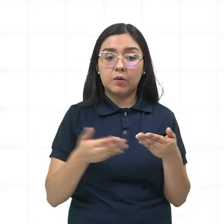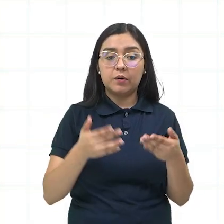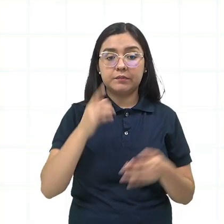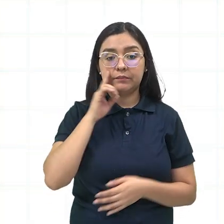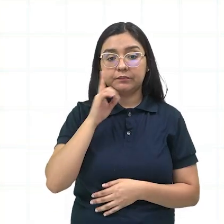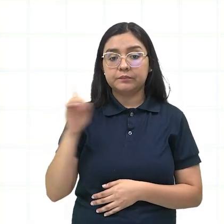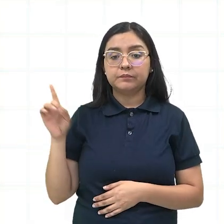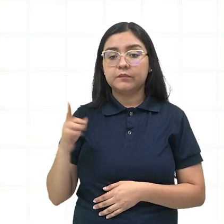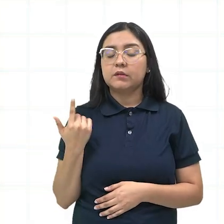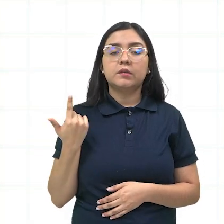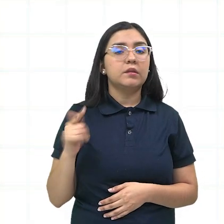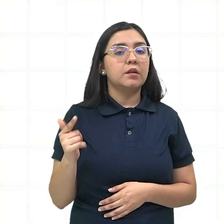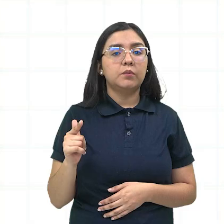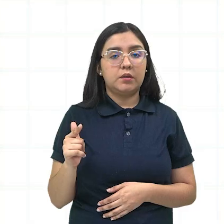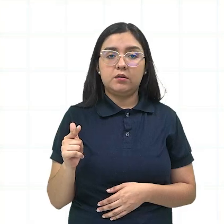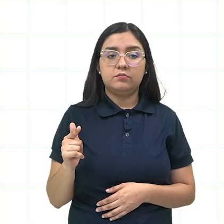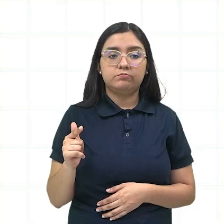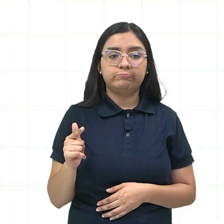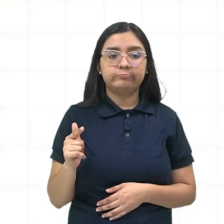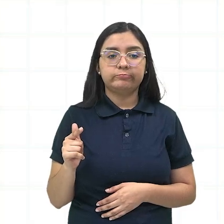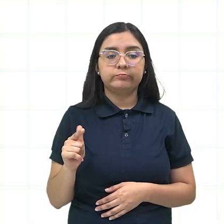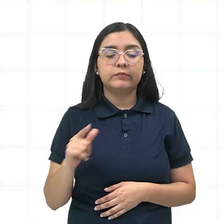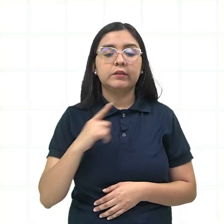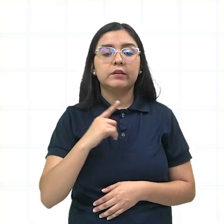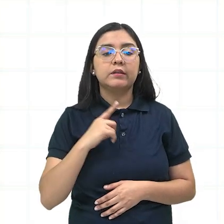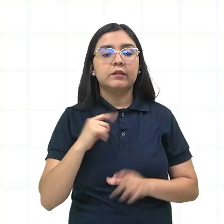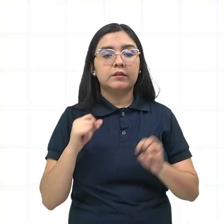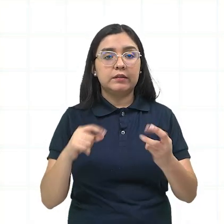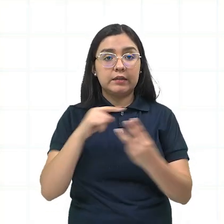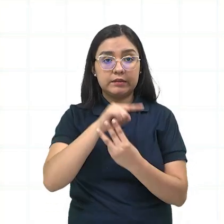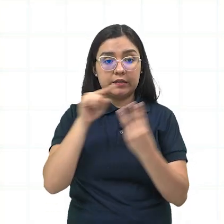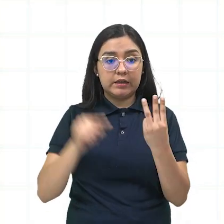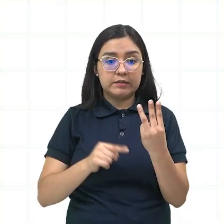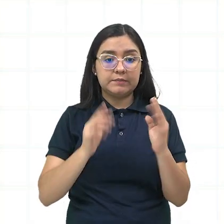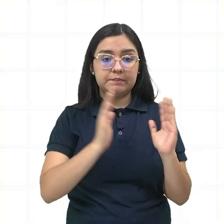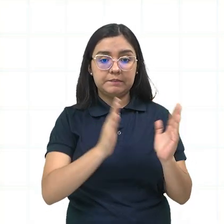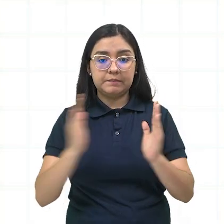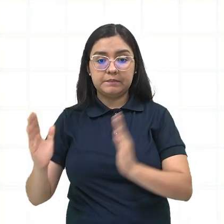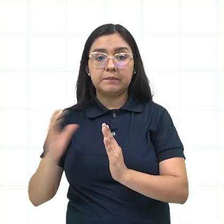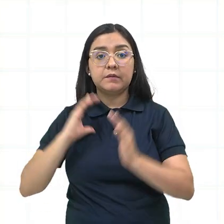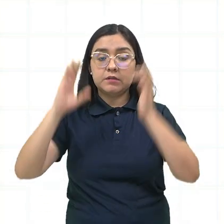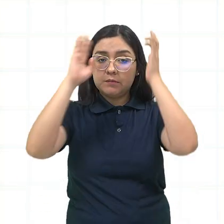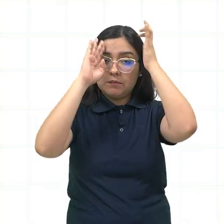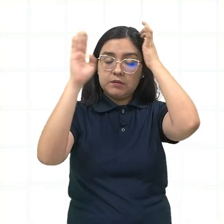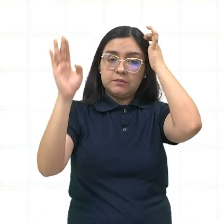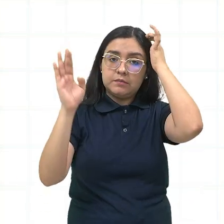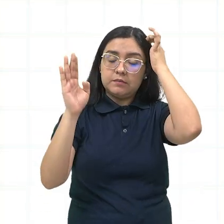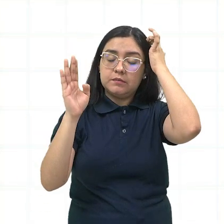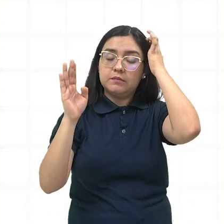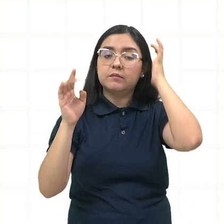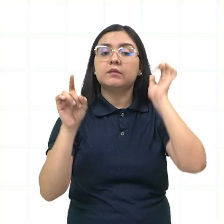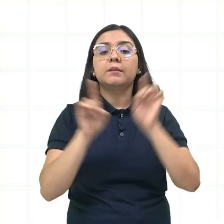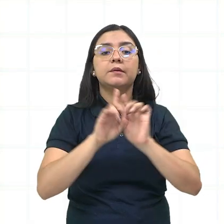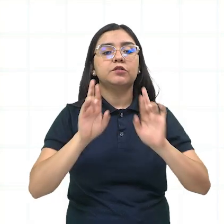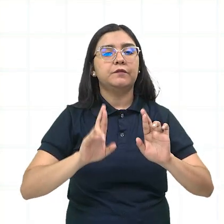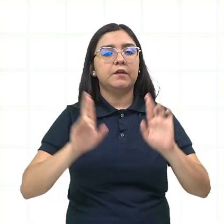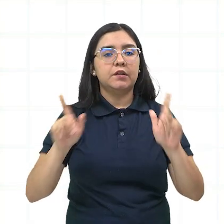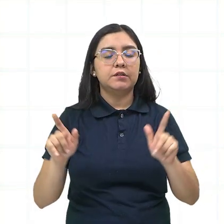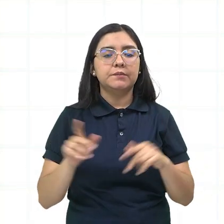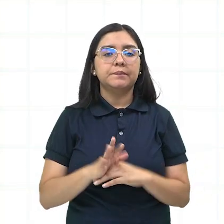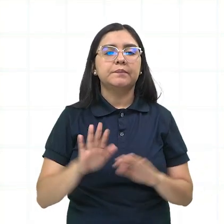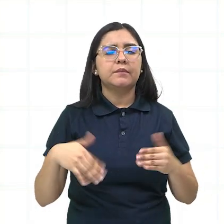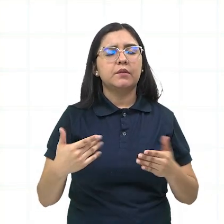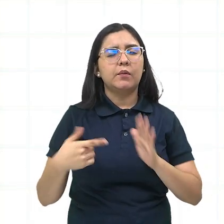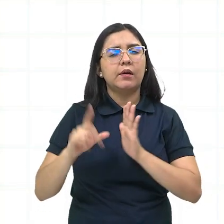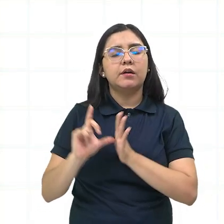Agora, eu não tenho mais isso. Eu tenho 3 seções em que elas vão ser principais e elas vão ser diferentes.